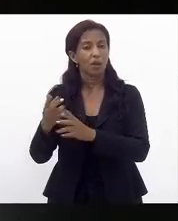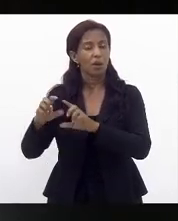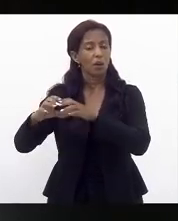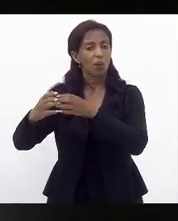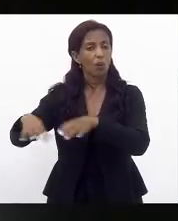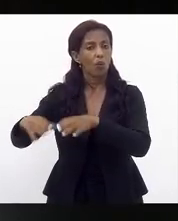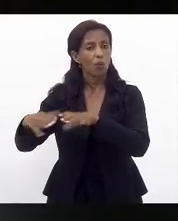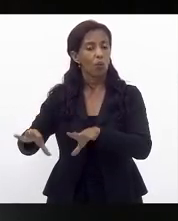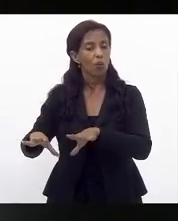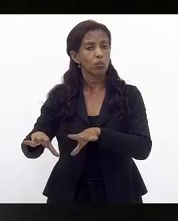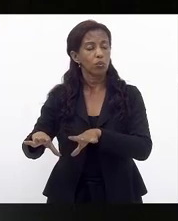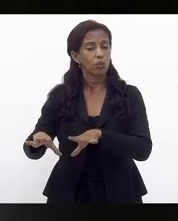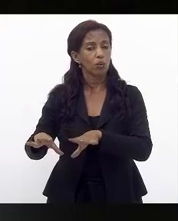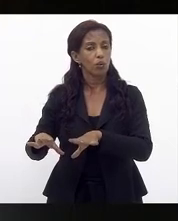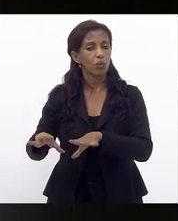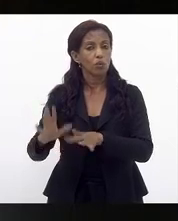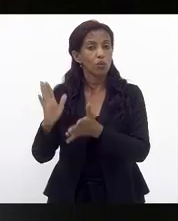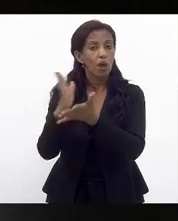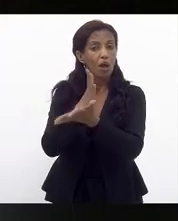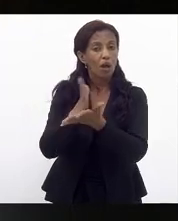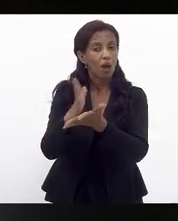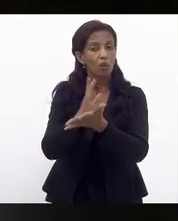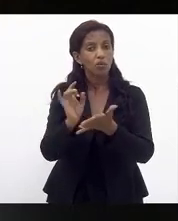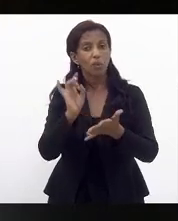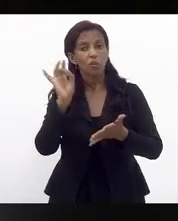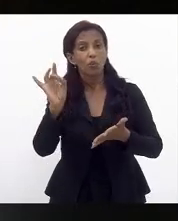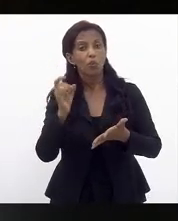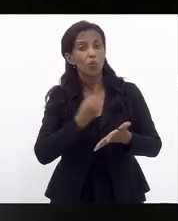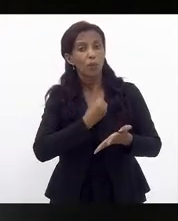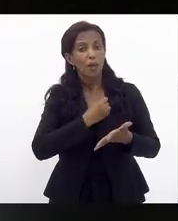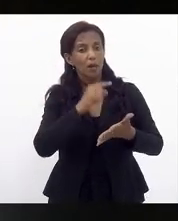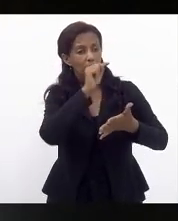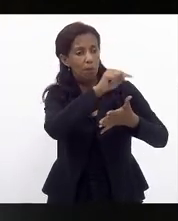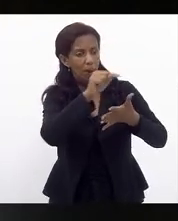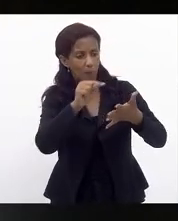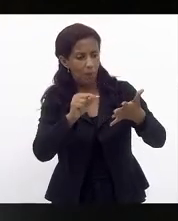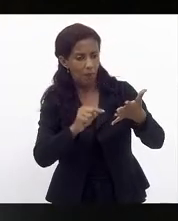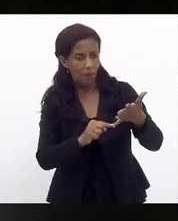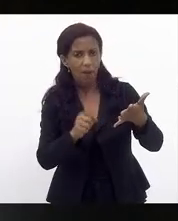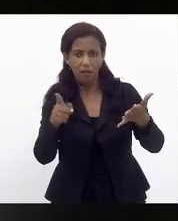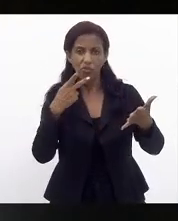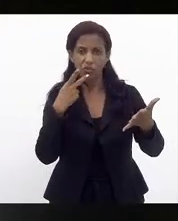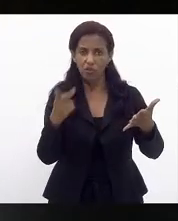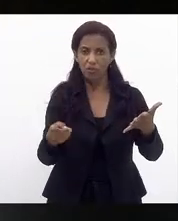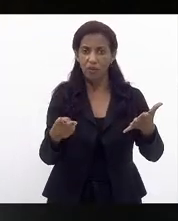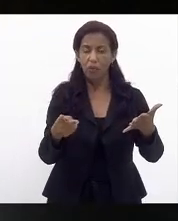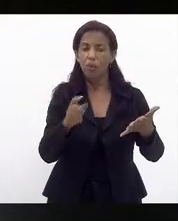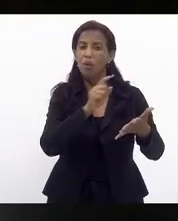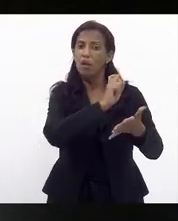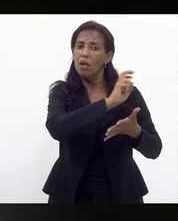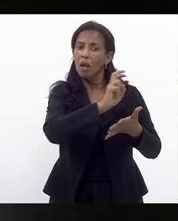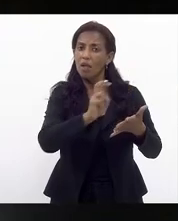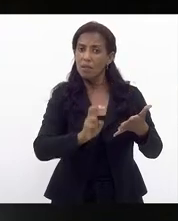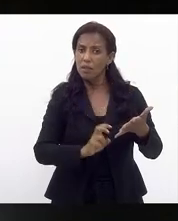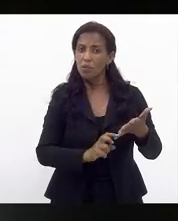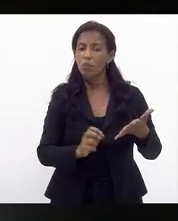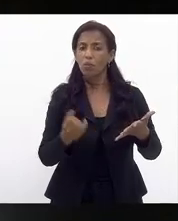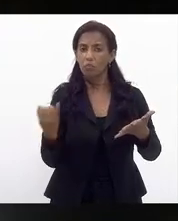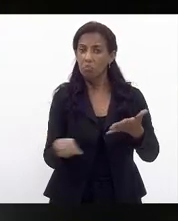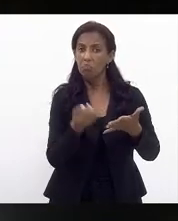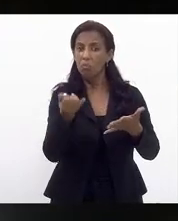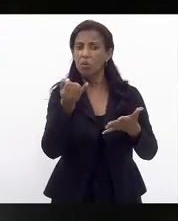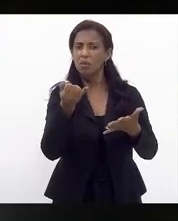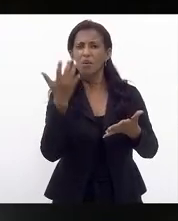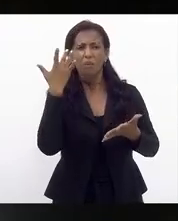ressalvados os seguintes hipóteses aí numeramos e o seu destacou bem as cinco hipótese